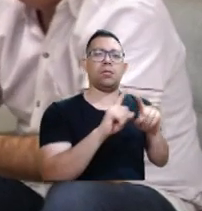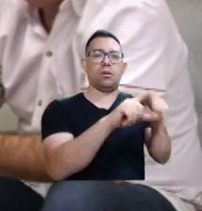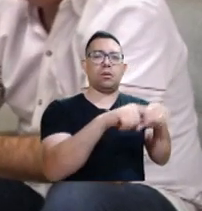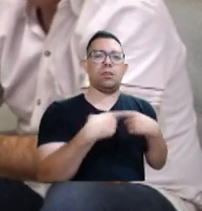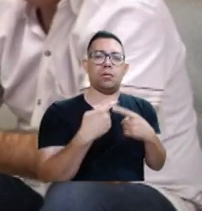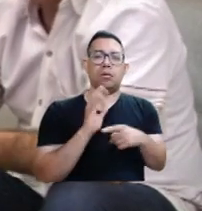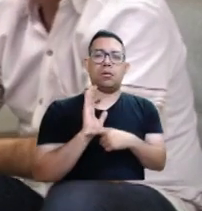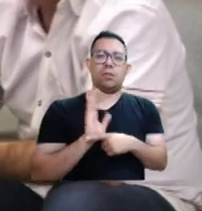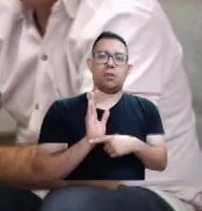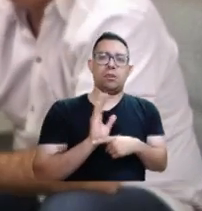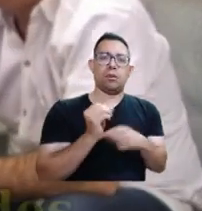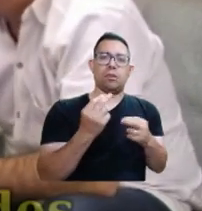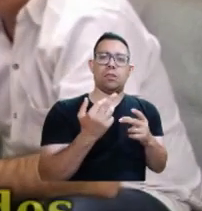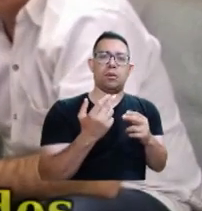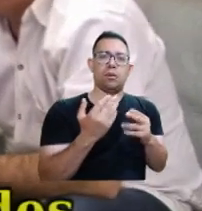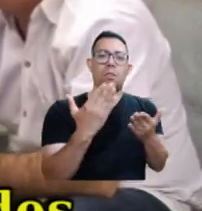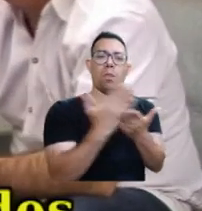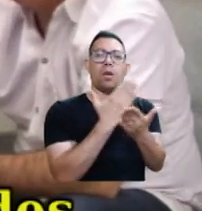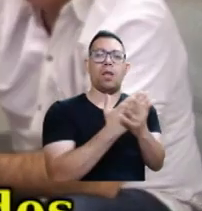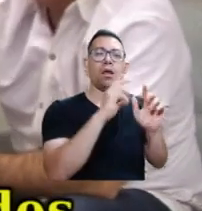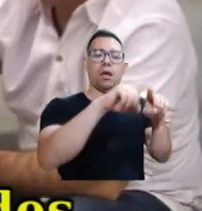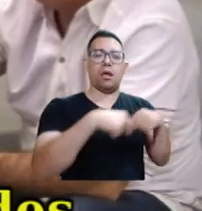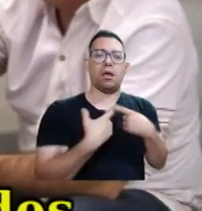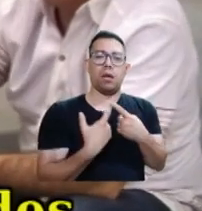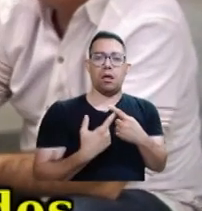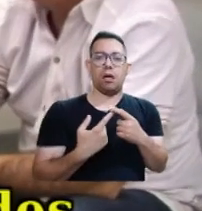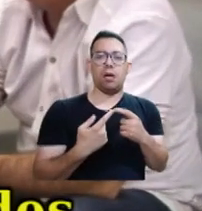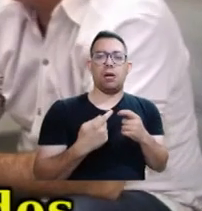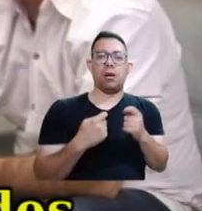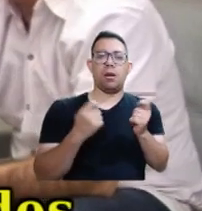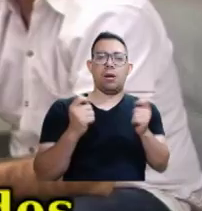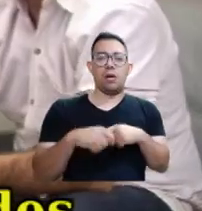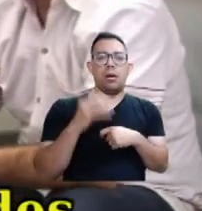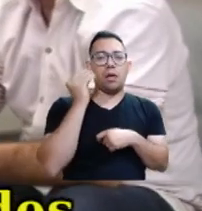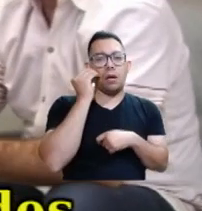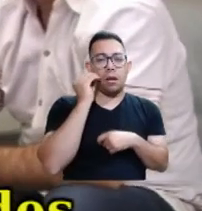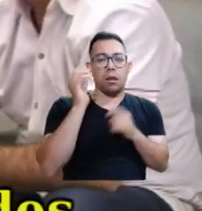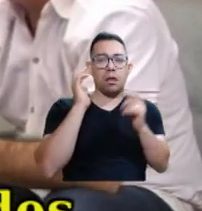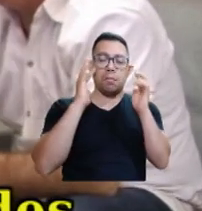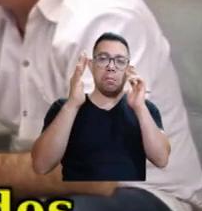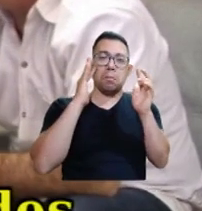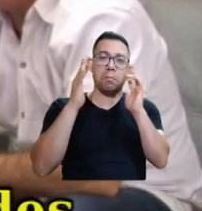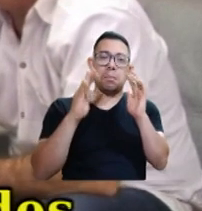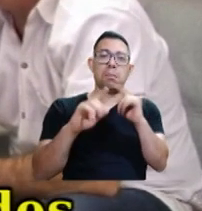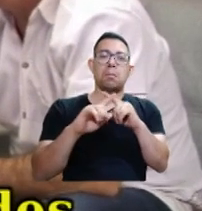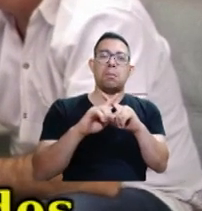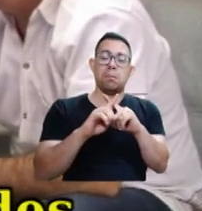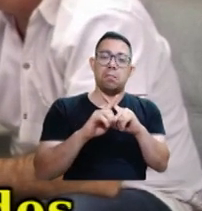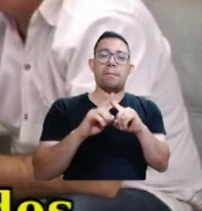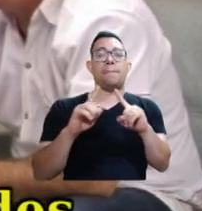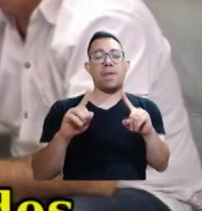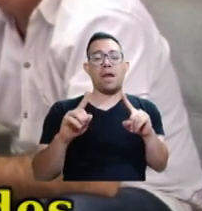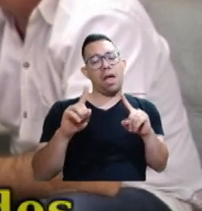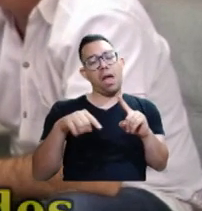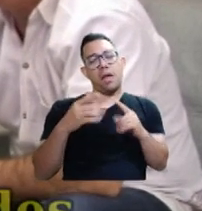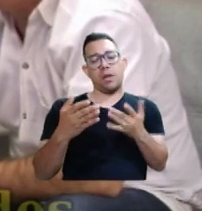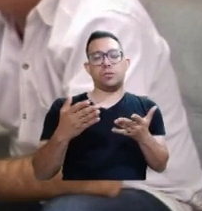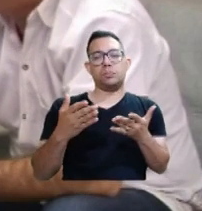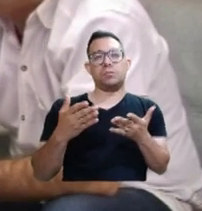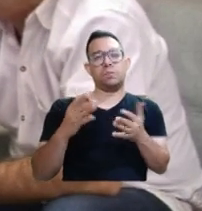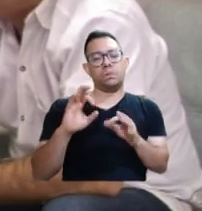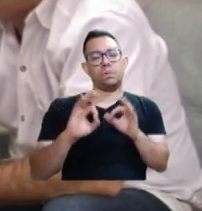também crie, né, essa coisa de emprestar esse filme, assim como um livro, né, para que depois possa ser devolvido. Isso também é uma